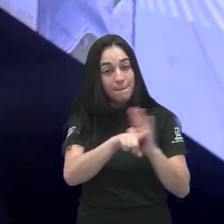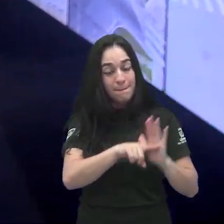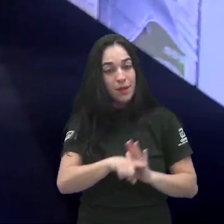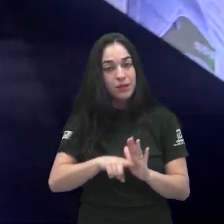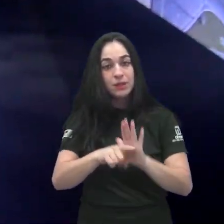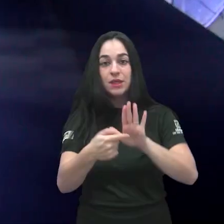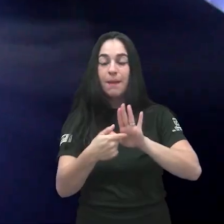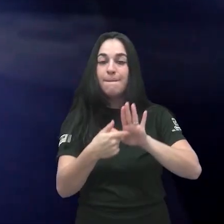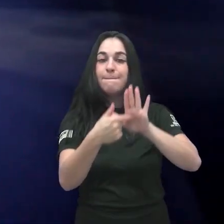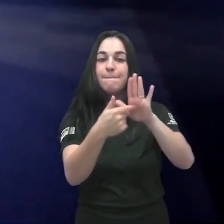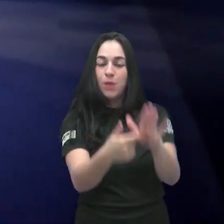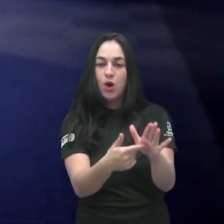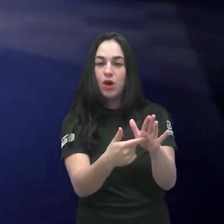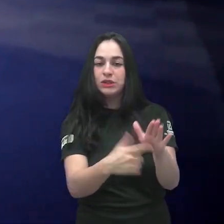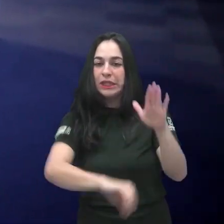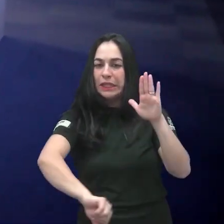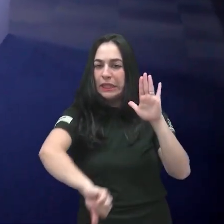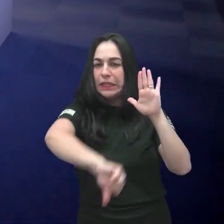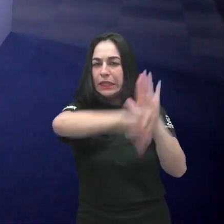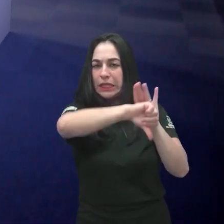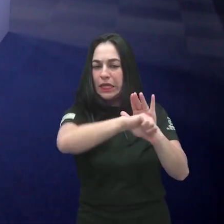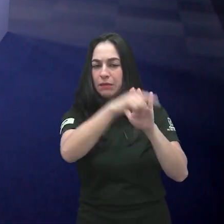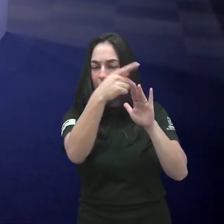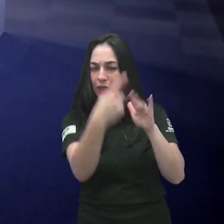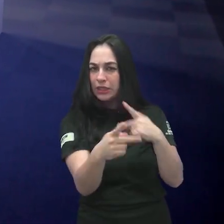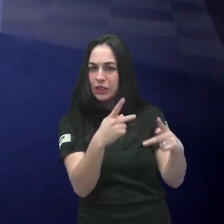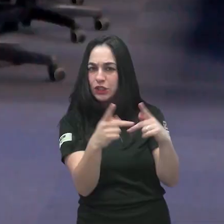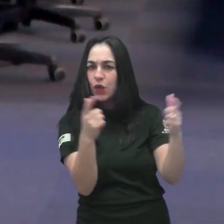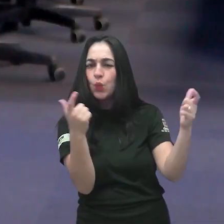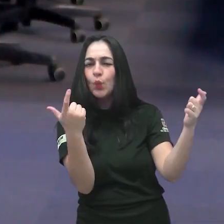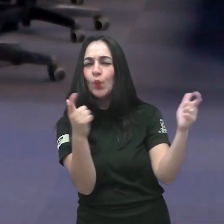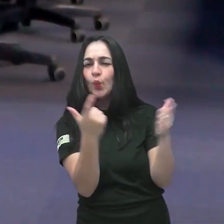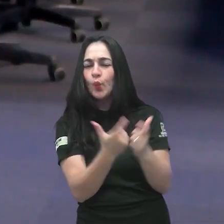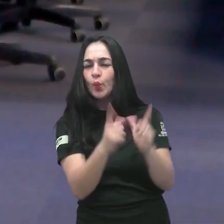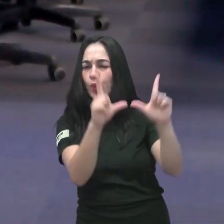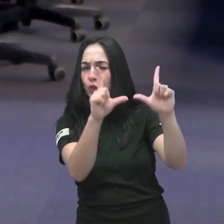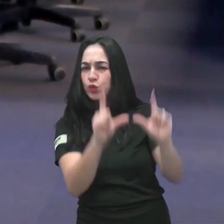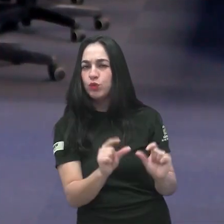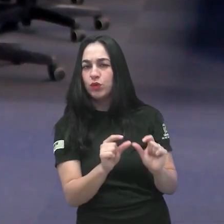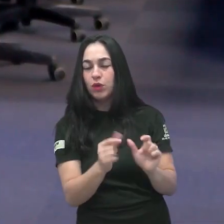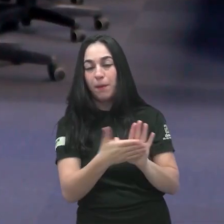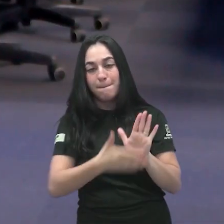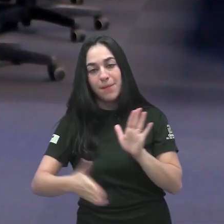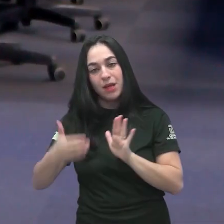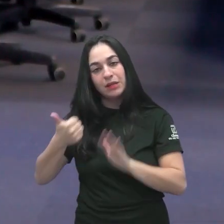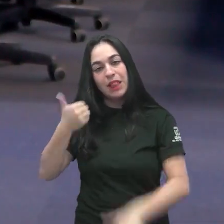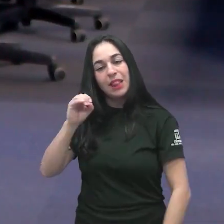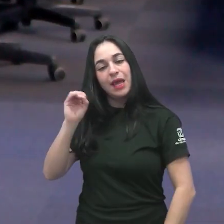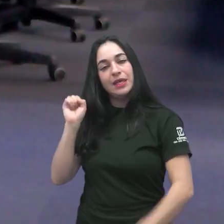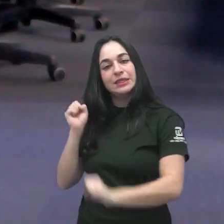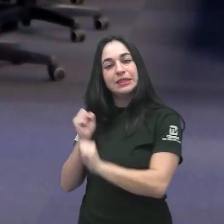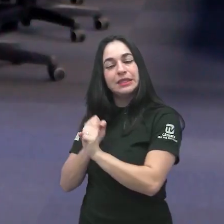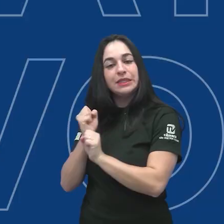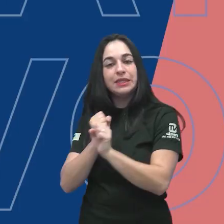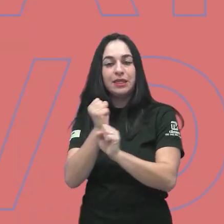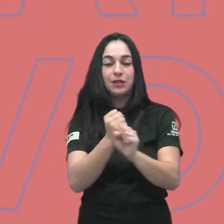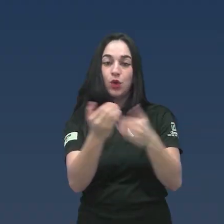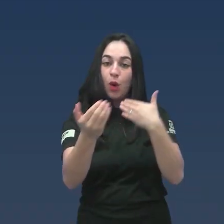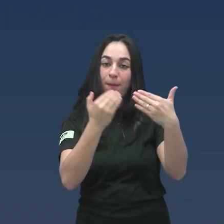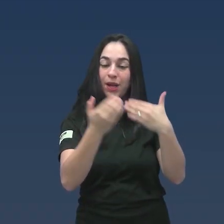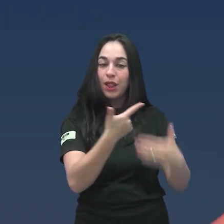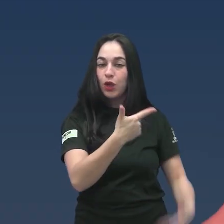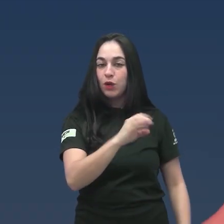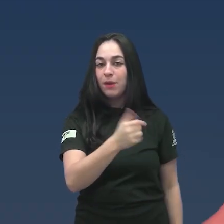São José Unida mostram a redução em vários índices de criminalidade no município nos últimos 10 anos.